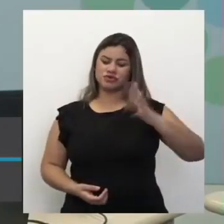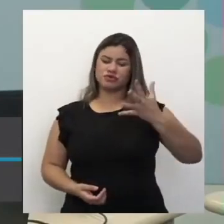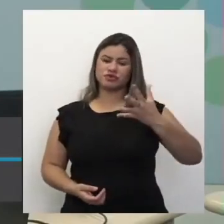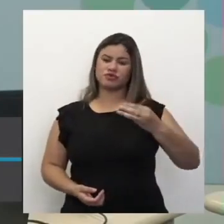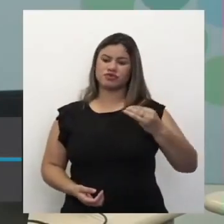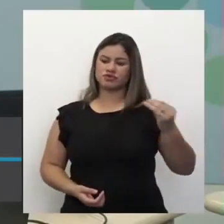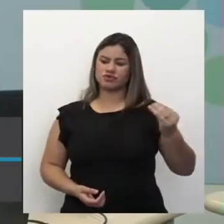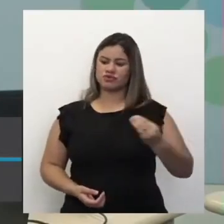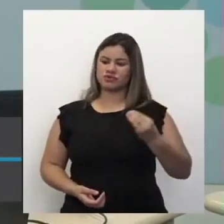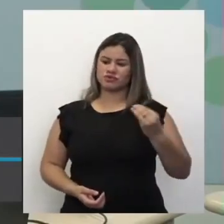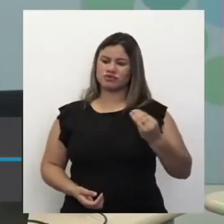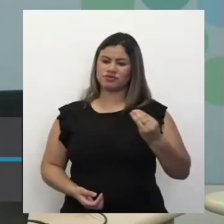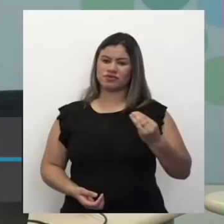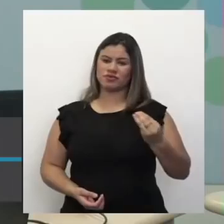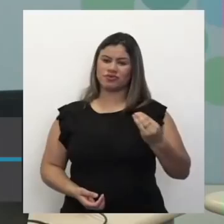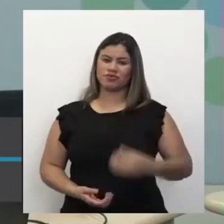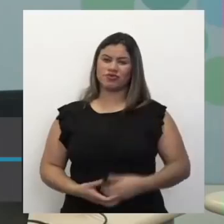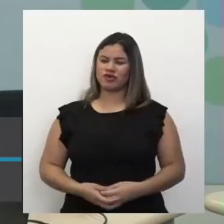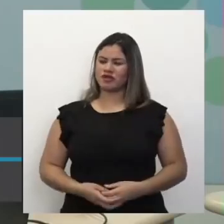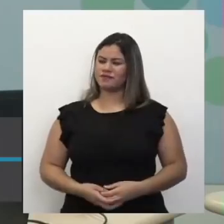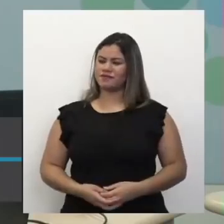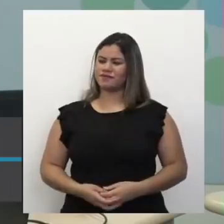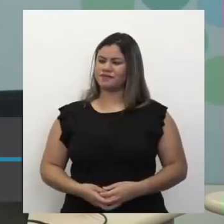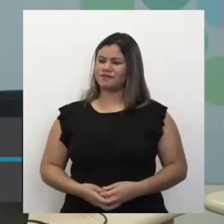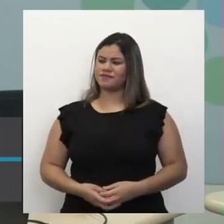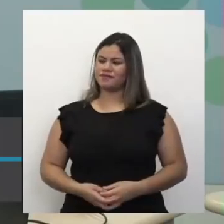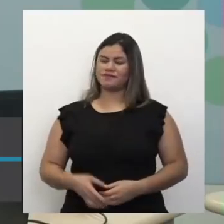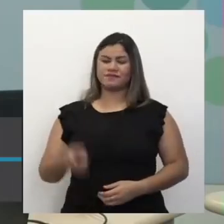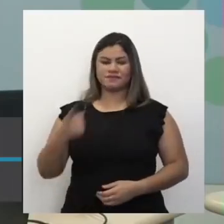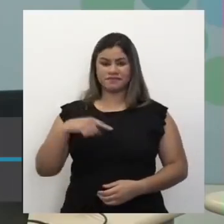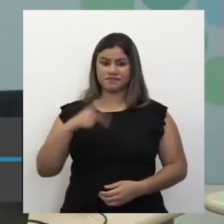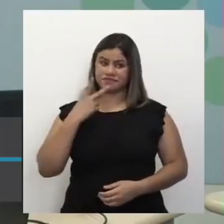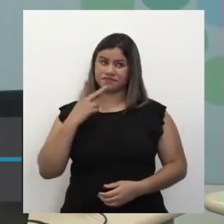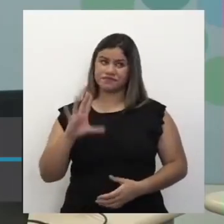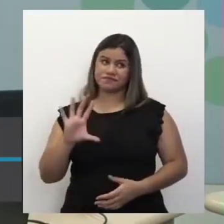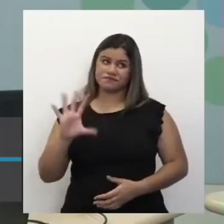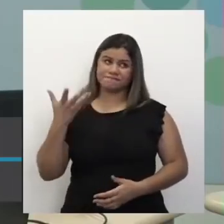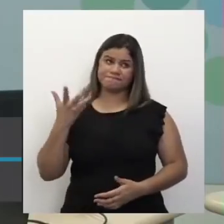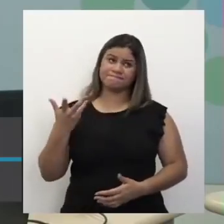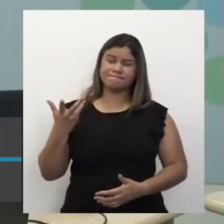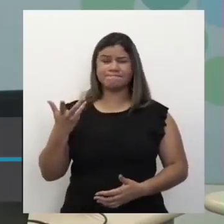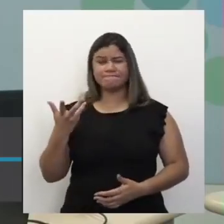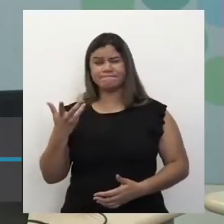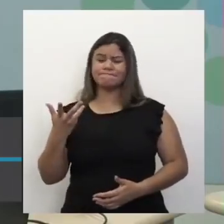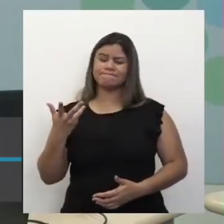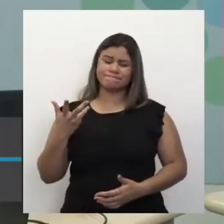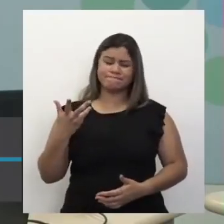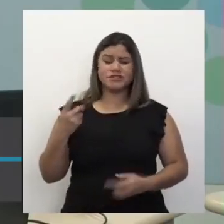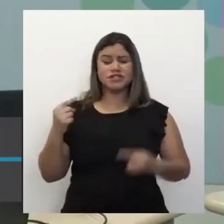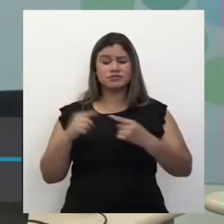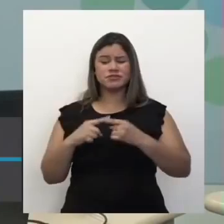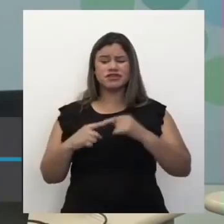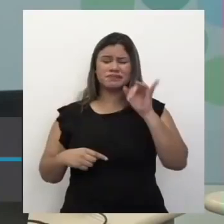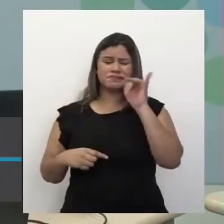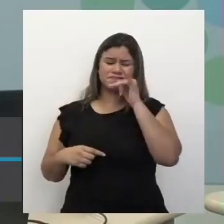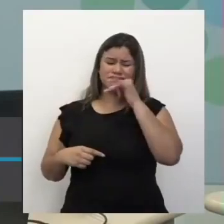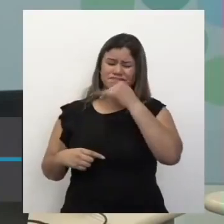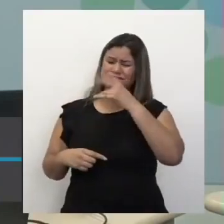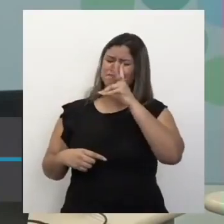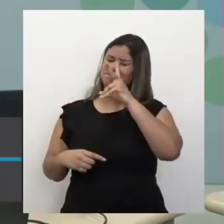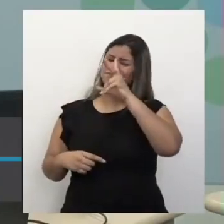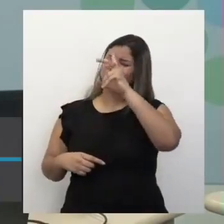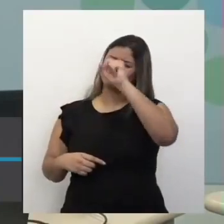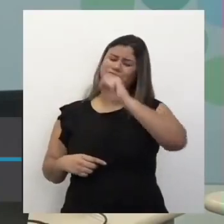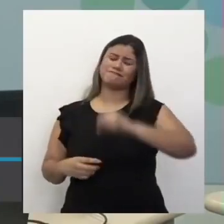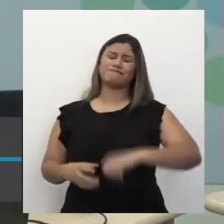que né, eu não sei se a gente pode chamar de acidente, né? Uma tragédia como essa aí